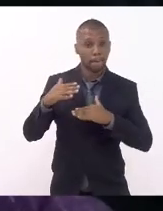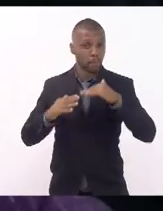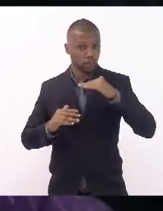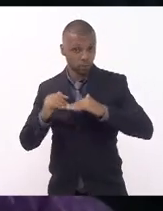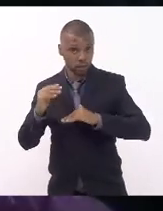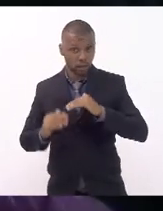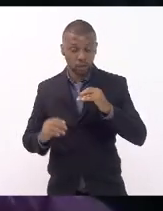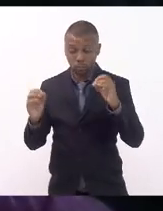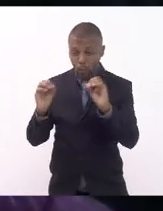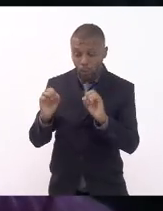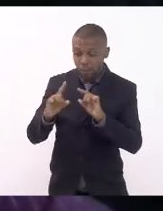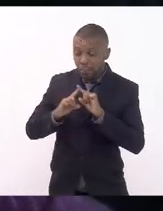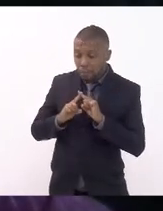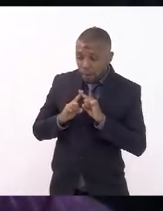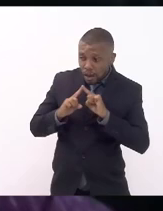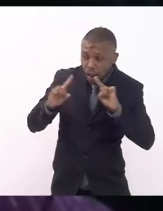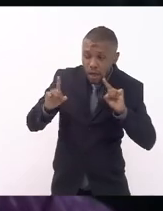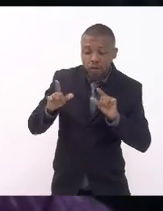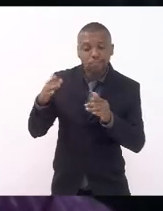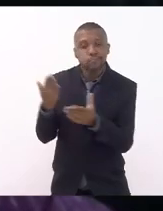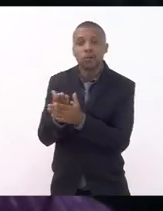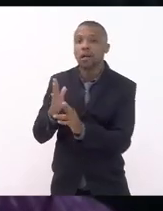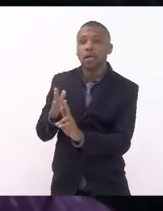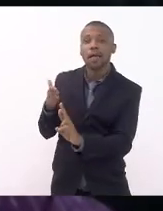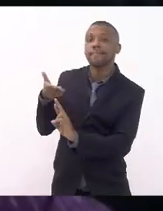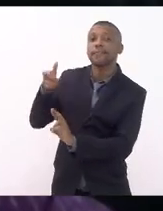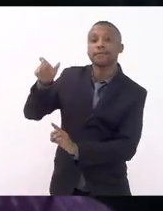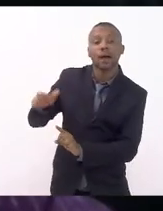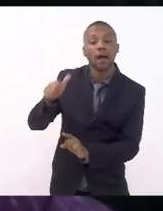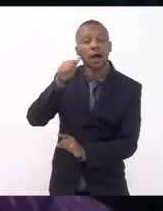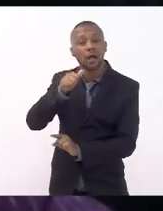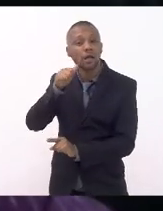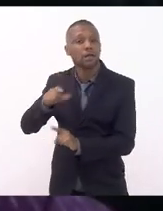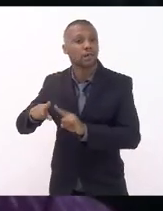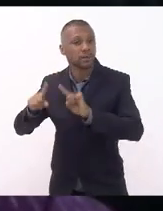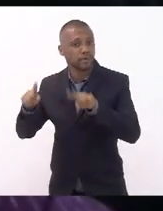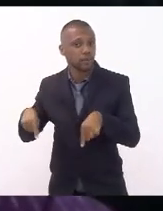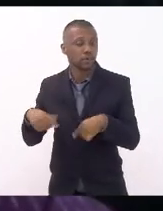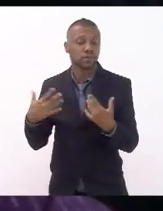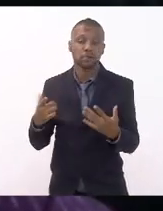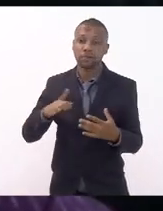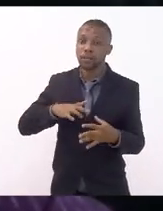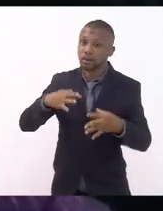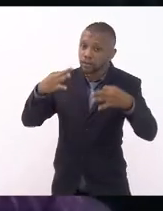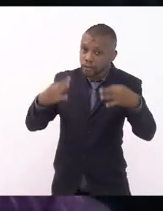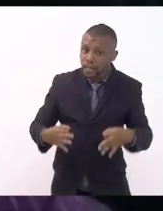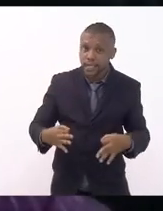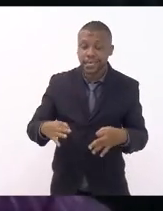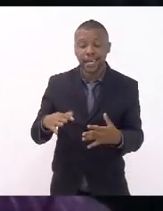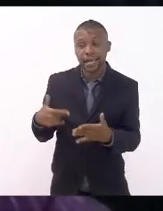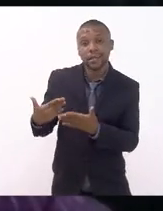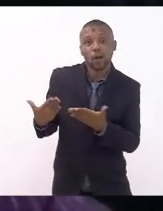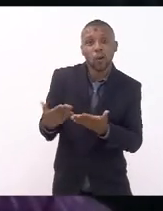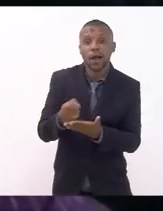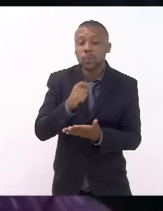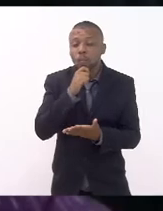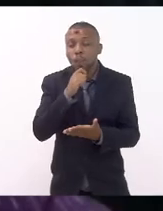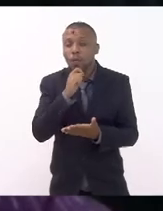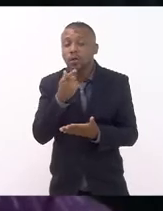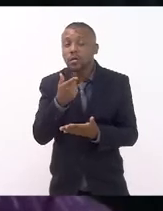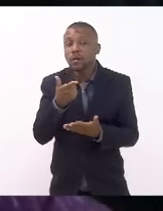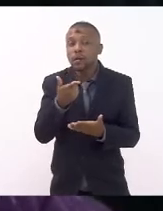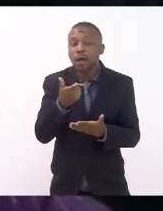não há nenhuma queixa referida a ela? Então, assim, eu tenho certeza que ainda não chegou ao conhecimento